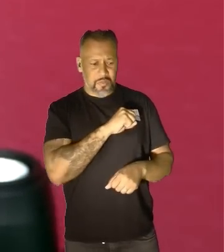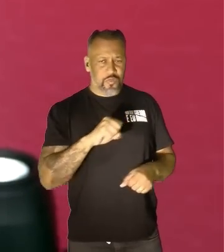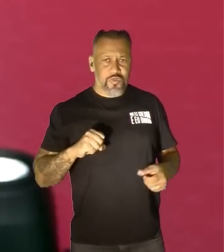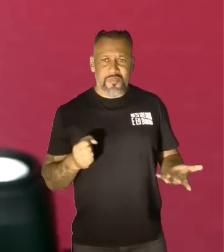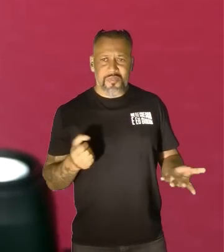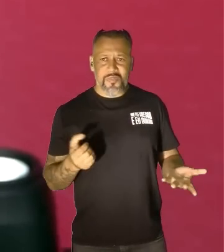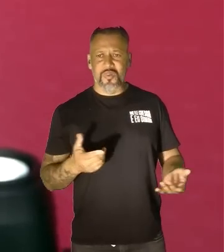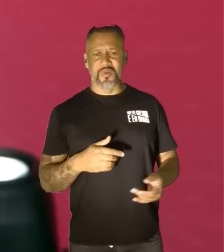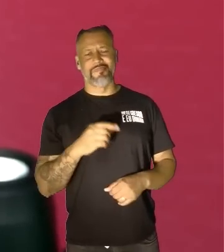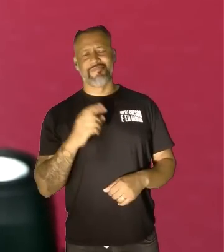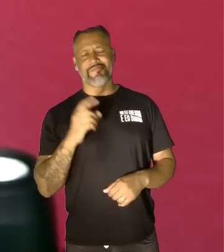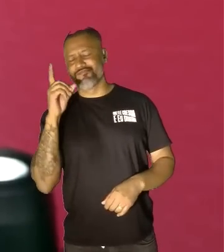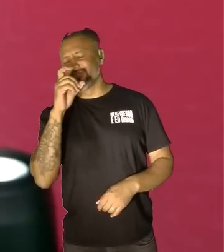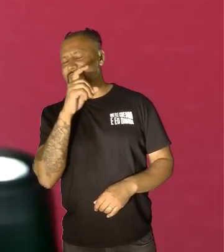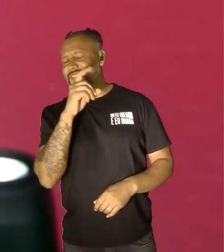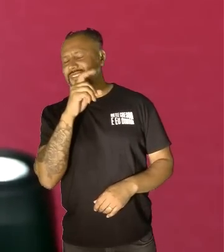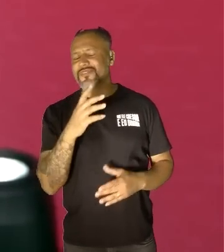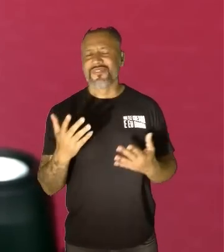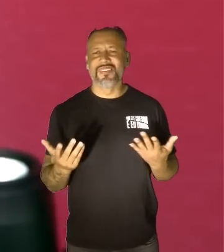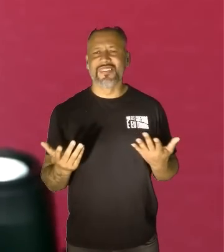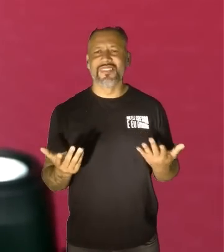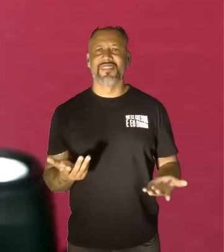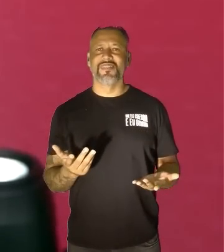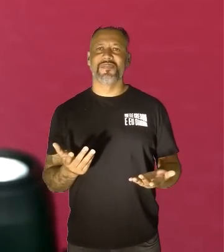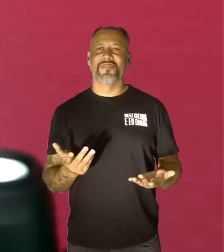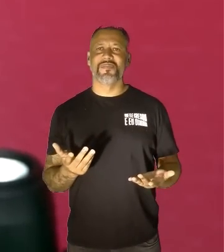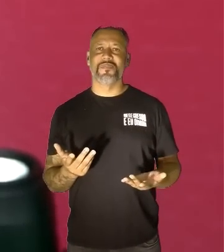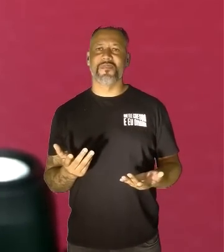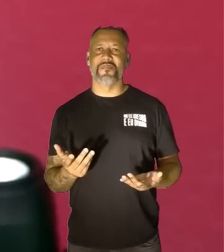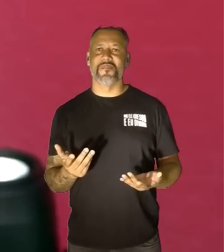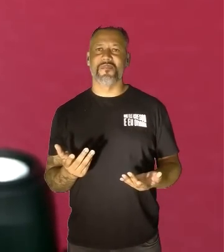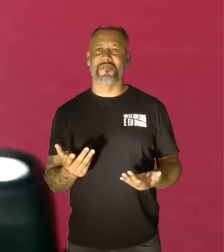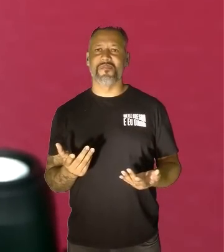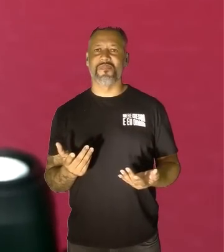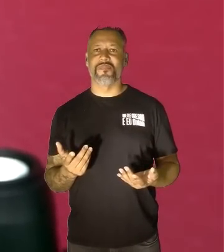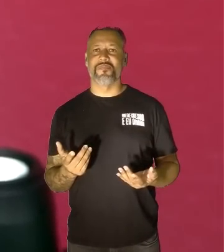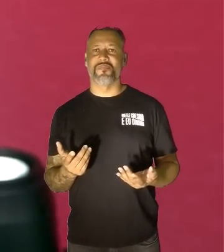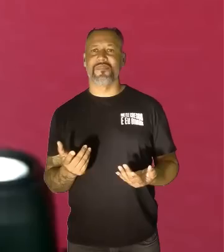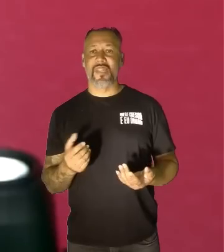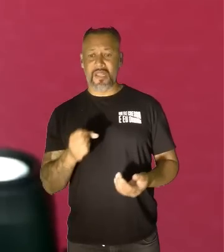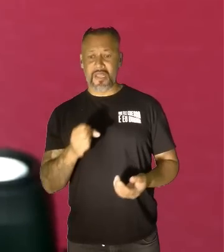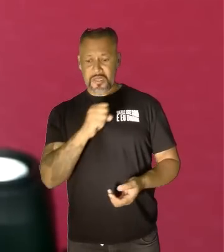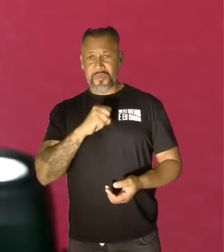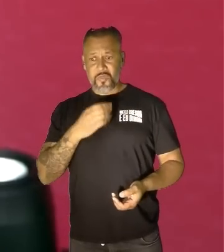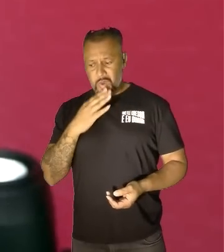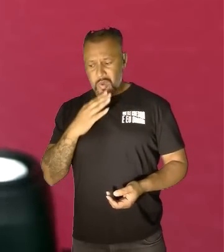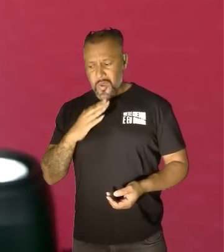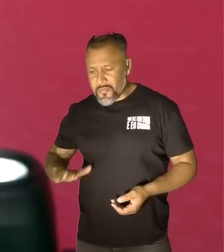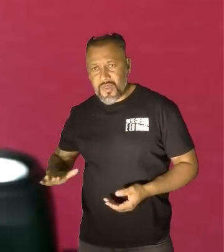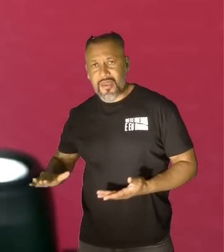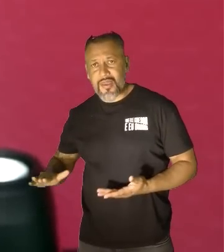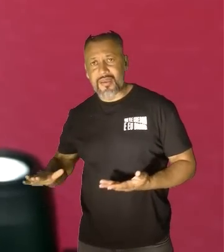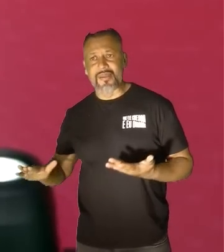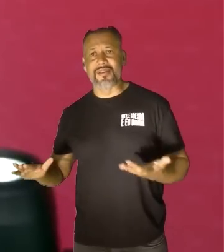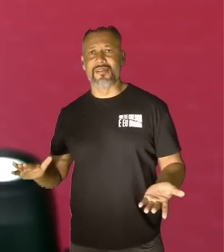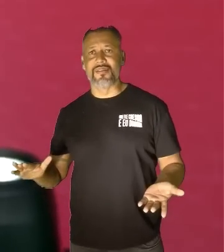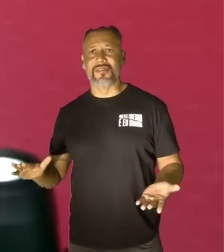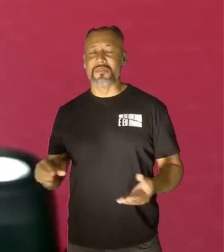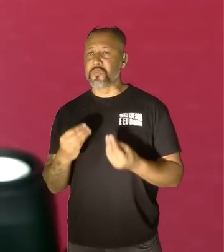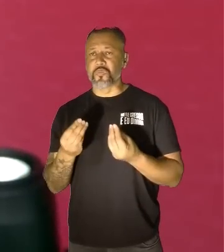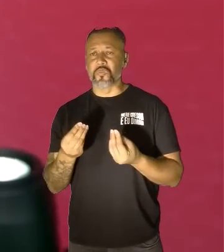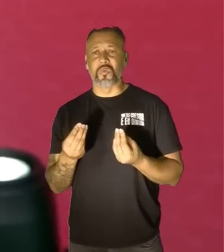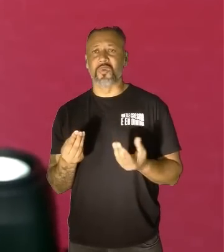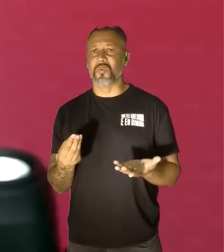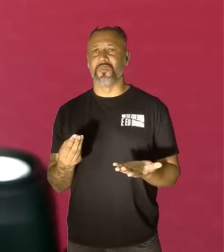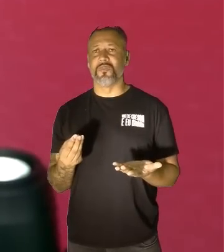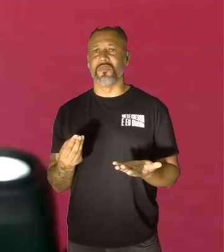E Eli é uma criança. Qualquer pessoa adulta ficaria em choque ouvindo o que Deus estava falando com Samuel. E